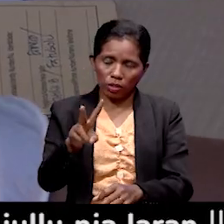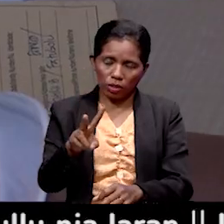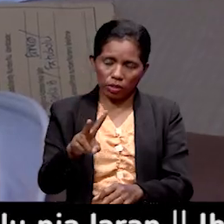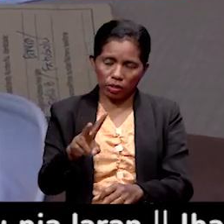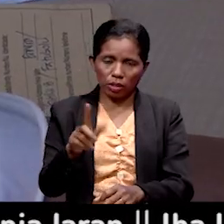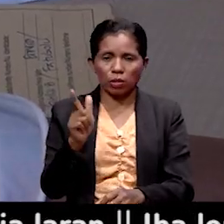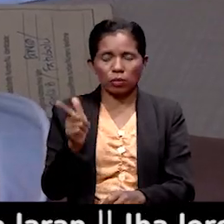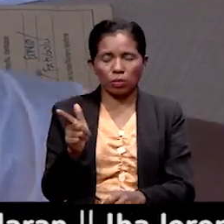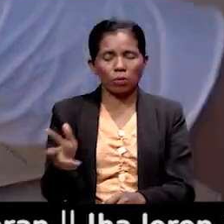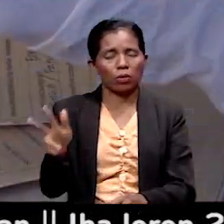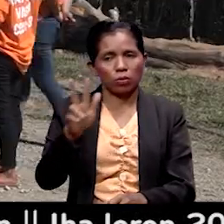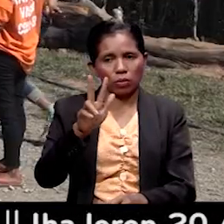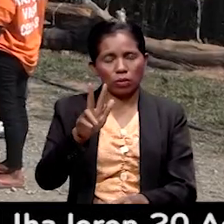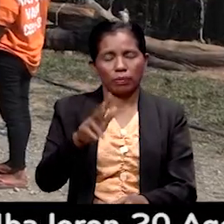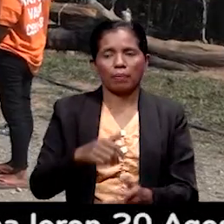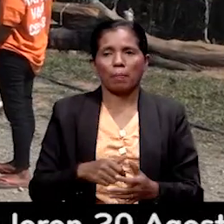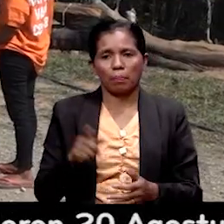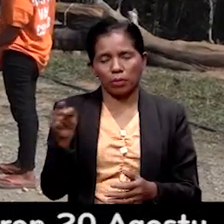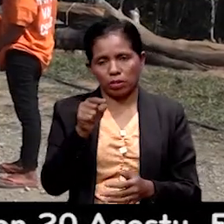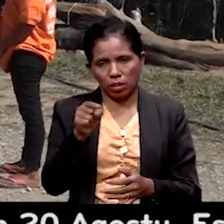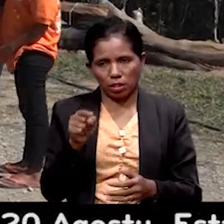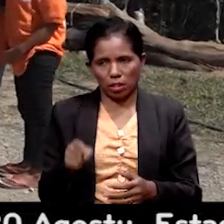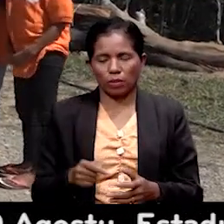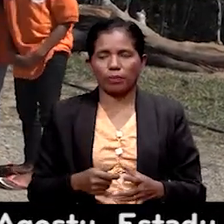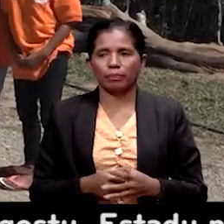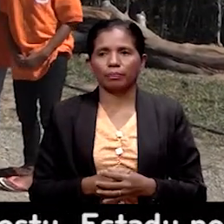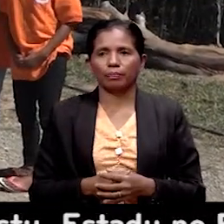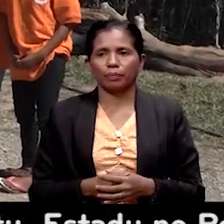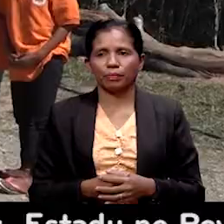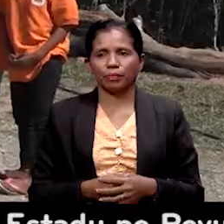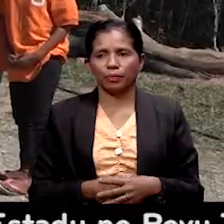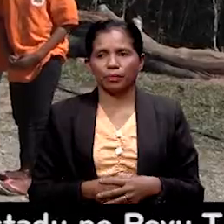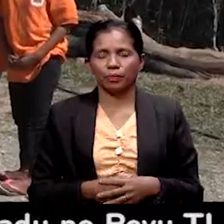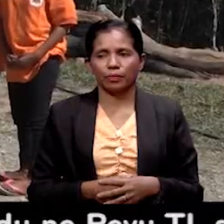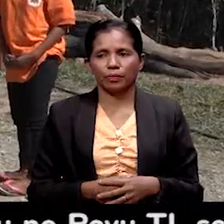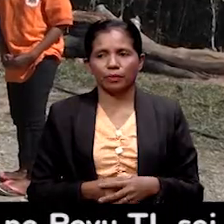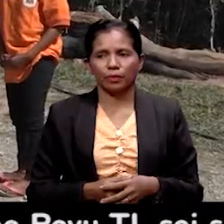nulu resin 12%. Efizenha Babo, Lamberto da Silva, GMN.